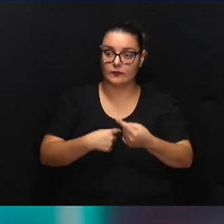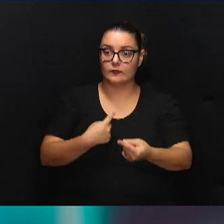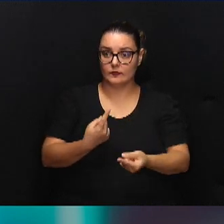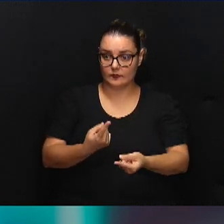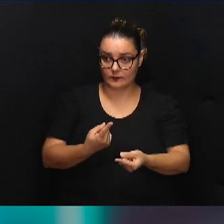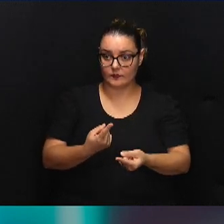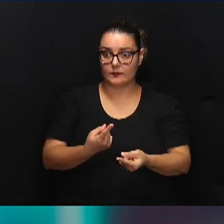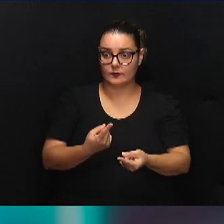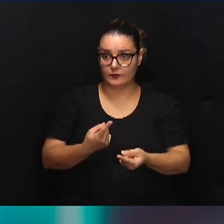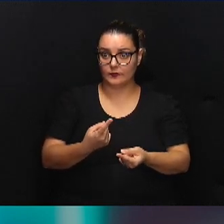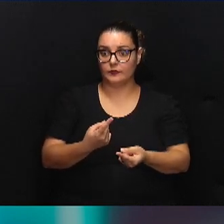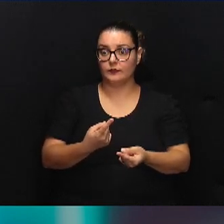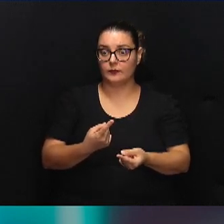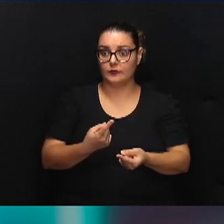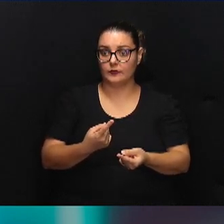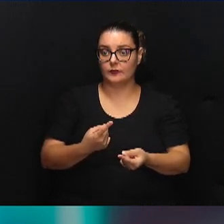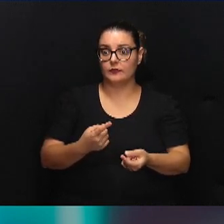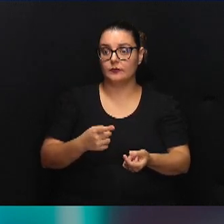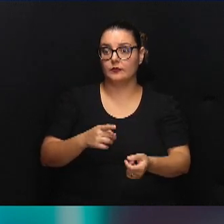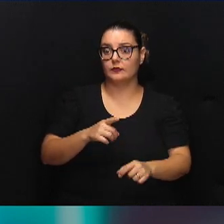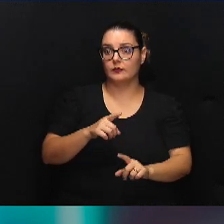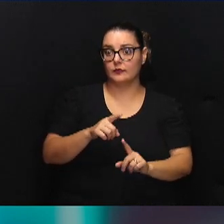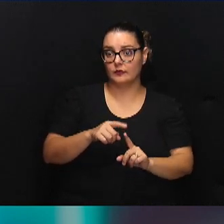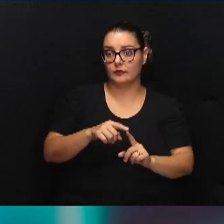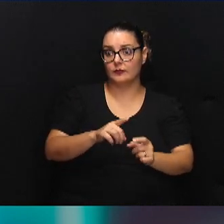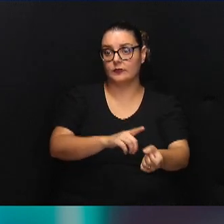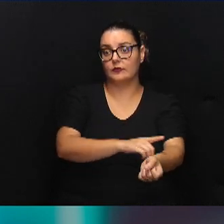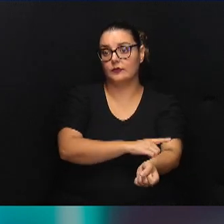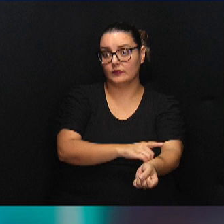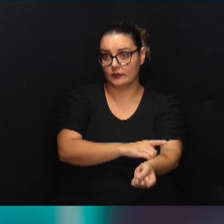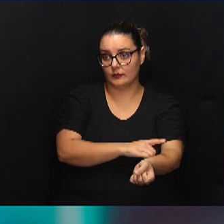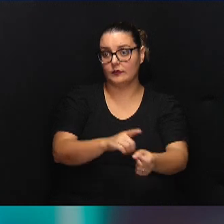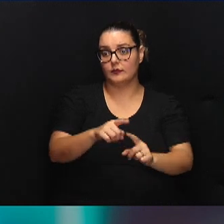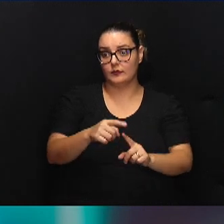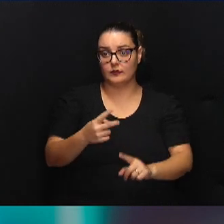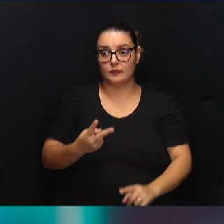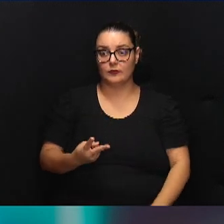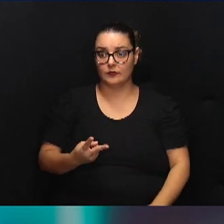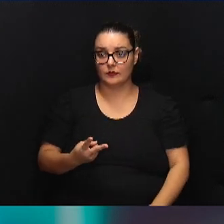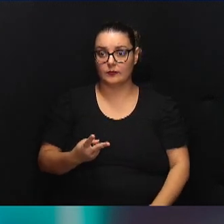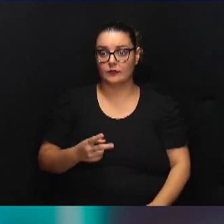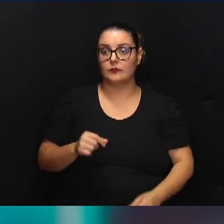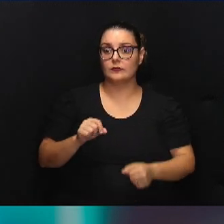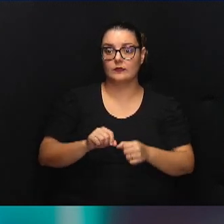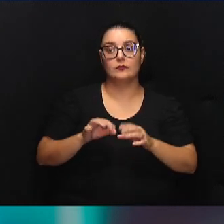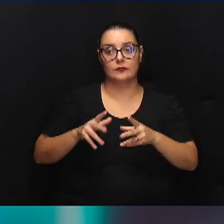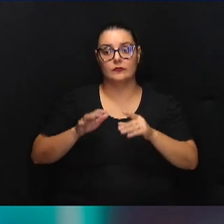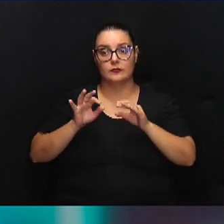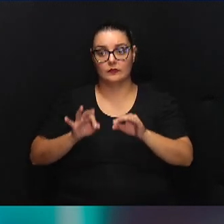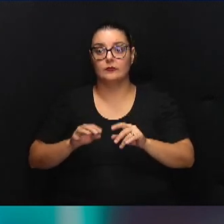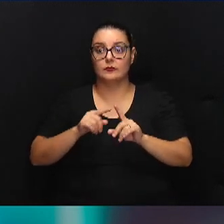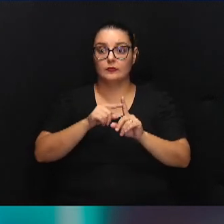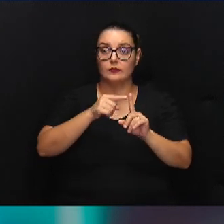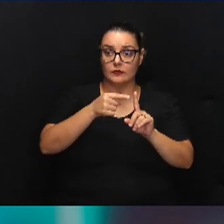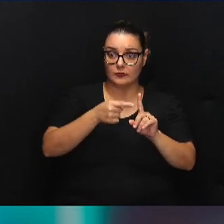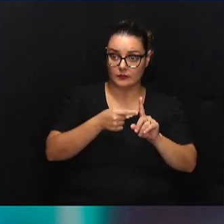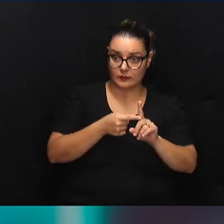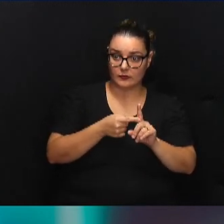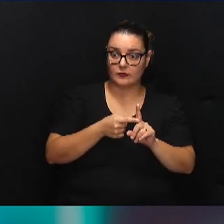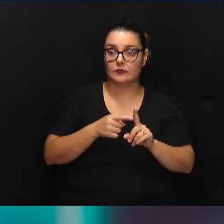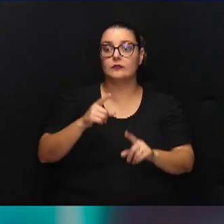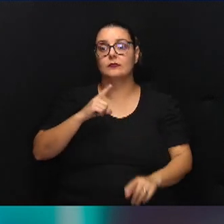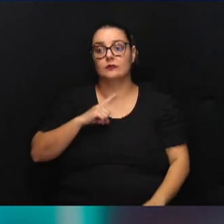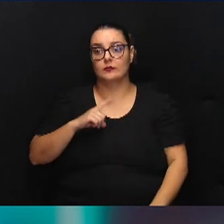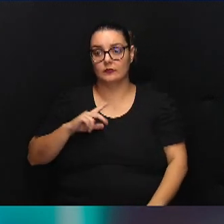ocasionar depois o diabetes tipo 2. Lá para frente, a pessoa faz tudo certinho na gestação, só que ela teve